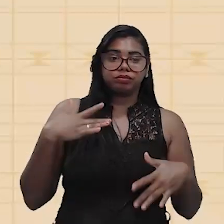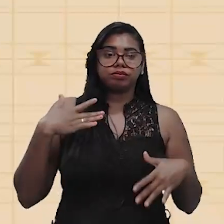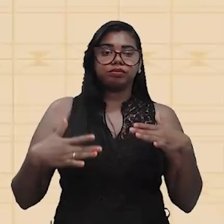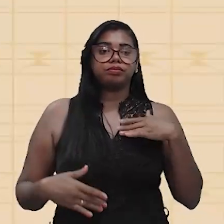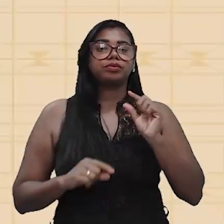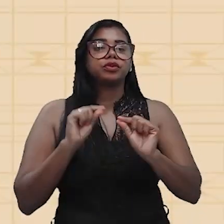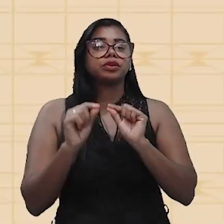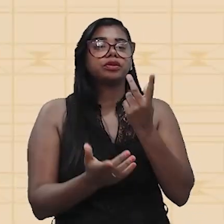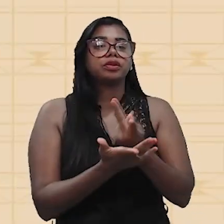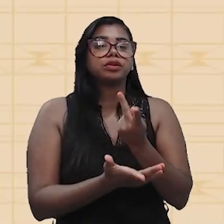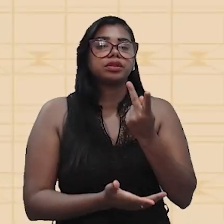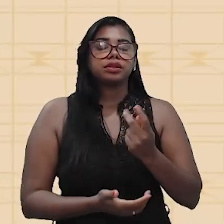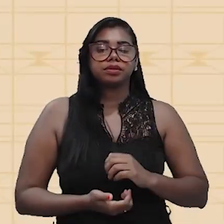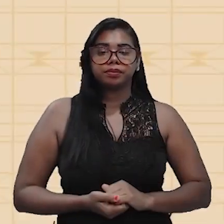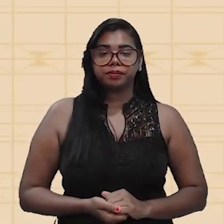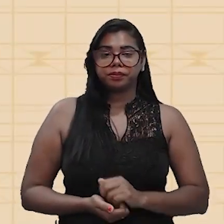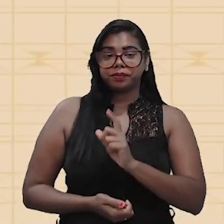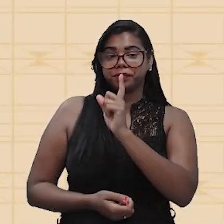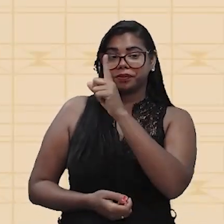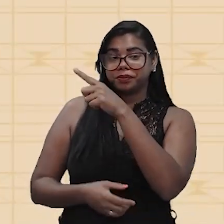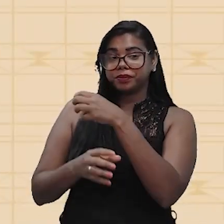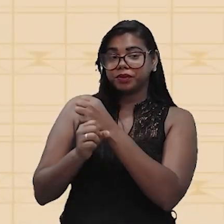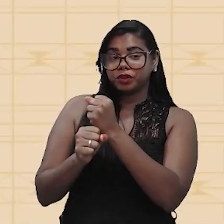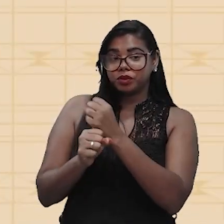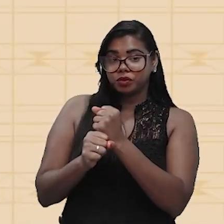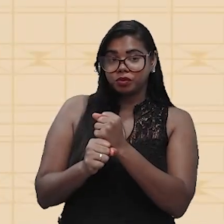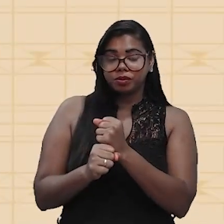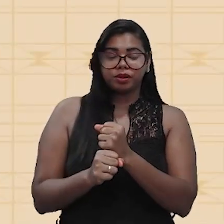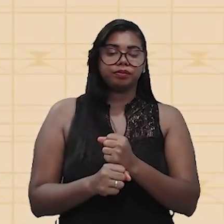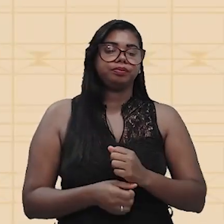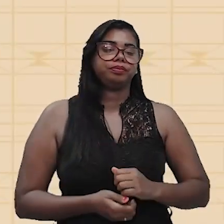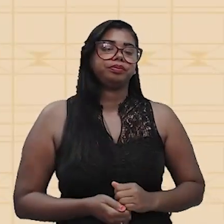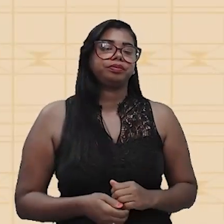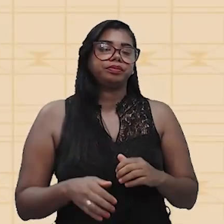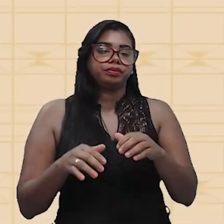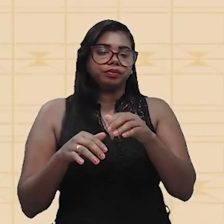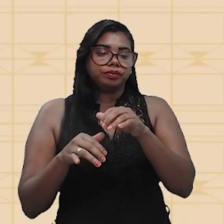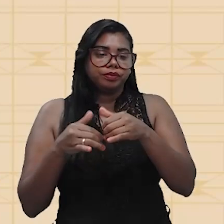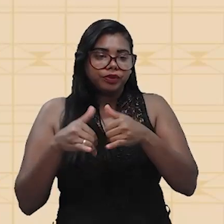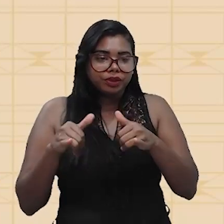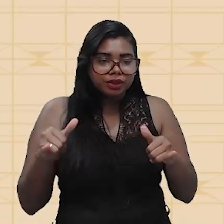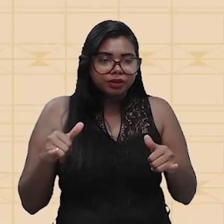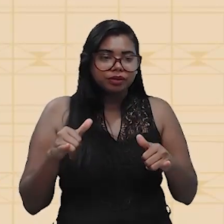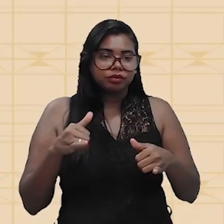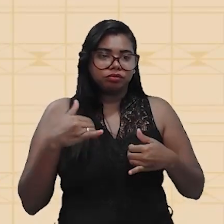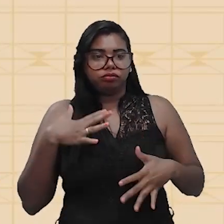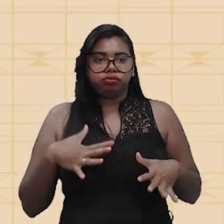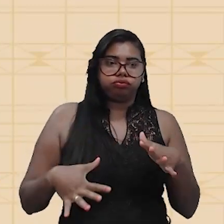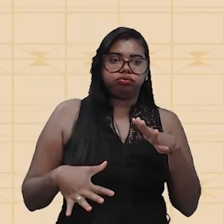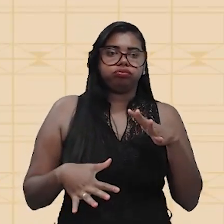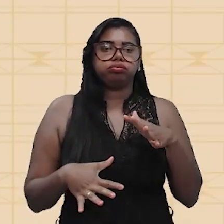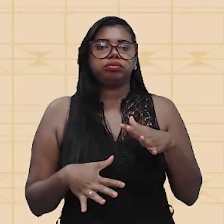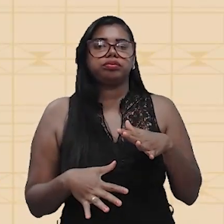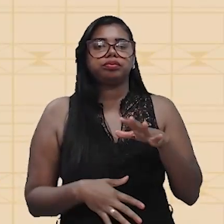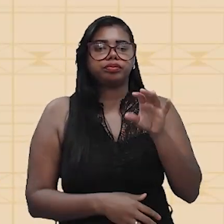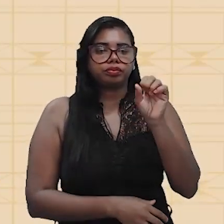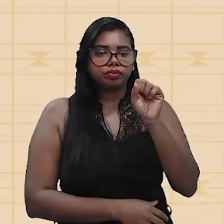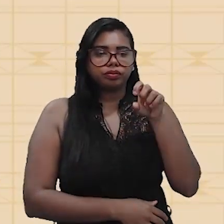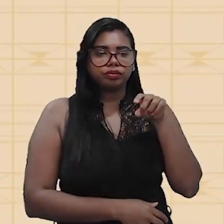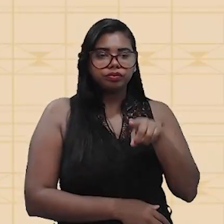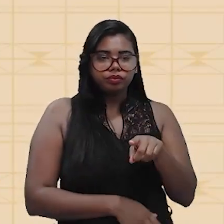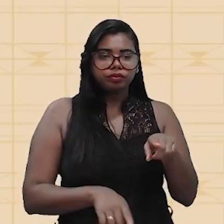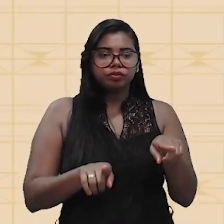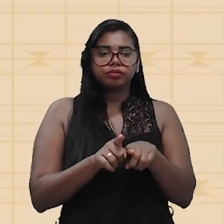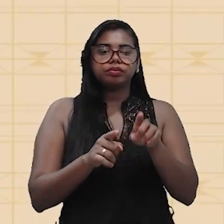coisa que você vai ter que fazer é calcular a corrente elétrica. Para isso, você vai precisar fazer com que esses 8.000 eletrócitos se tornem